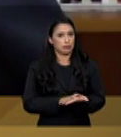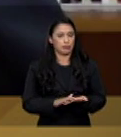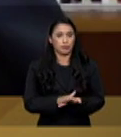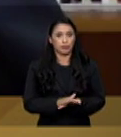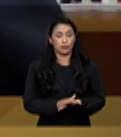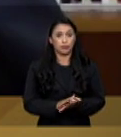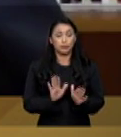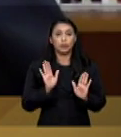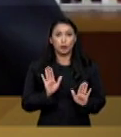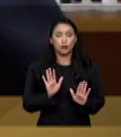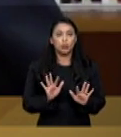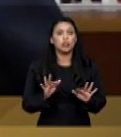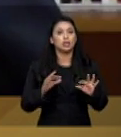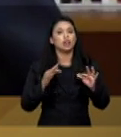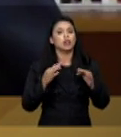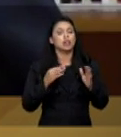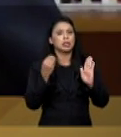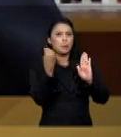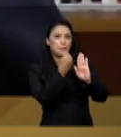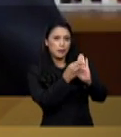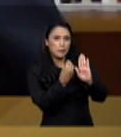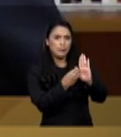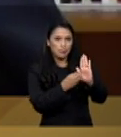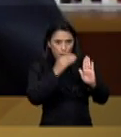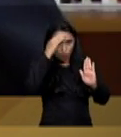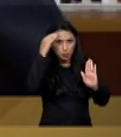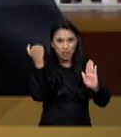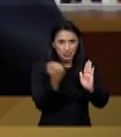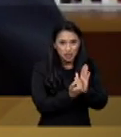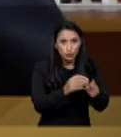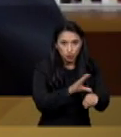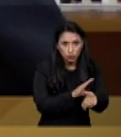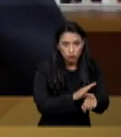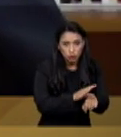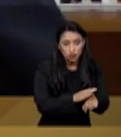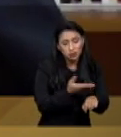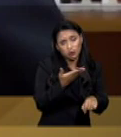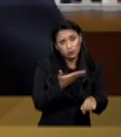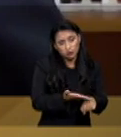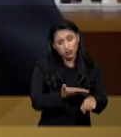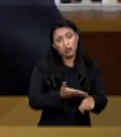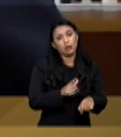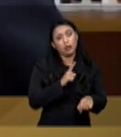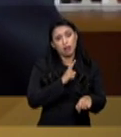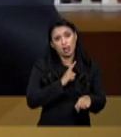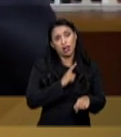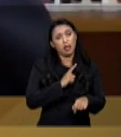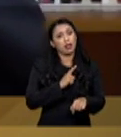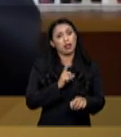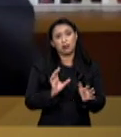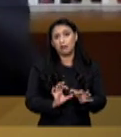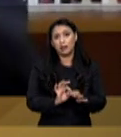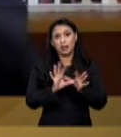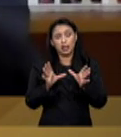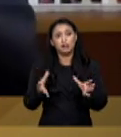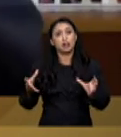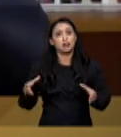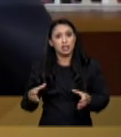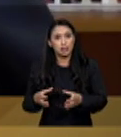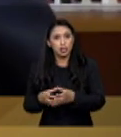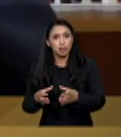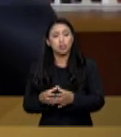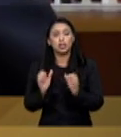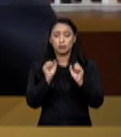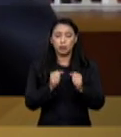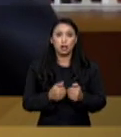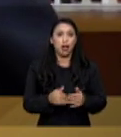O simples preenchimento dos requisitos constitucionais, considerados como garantia das minorias, determina sua